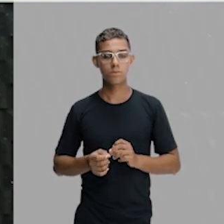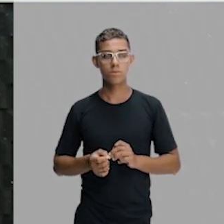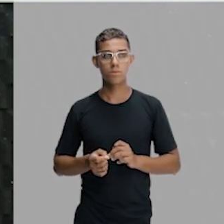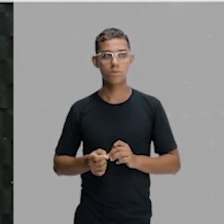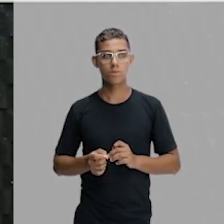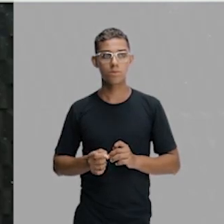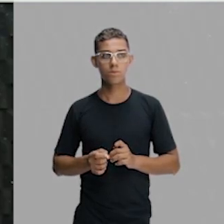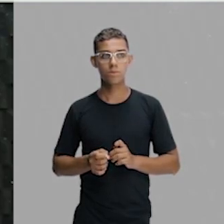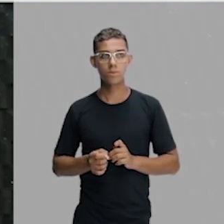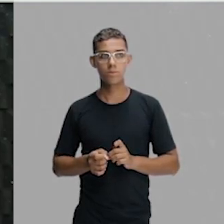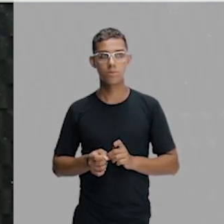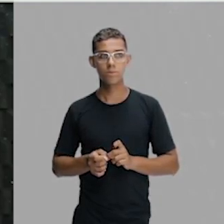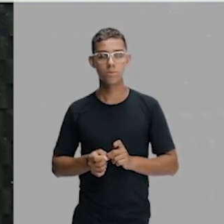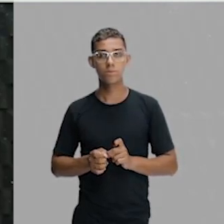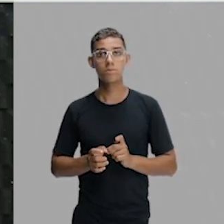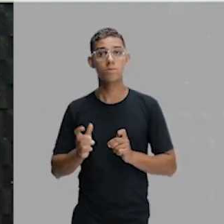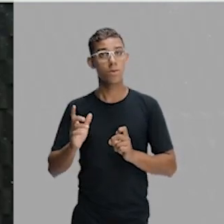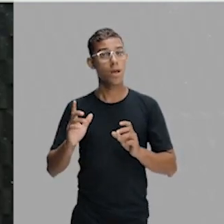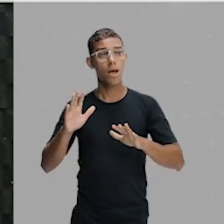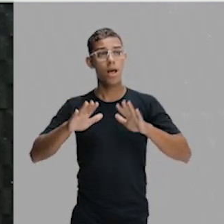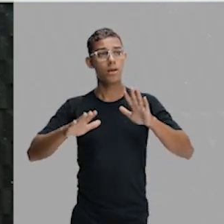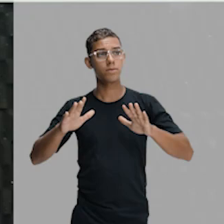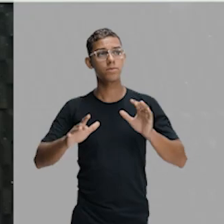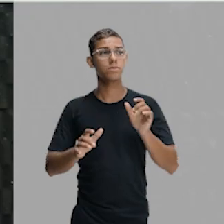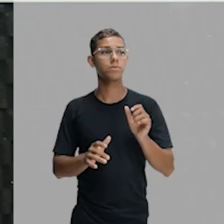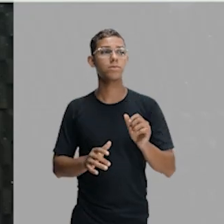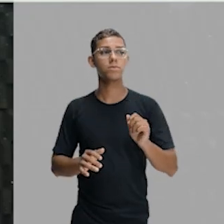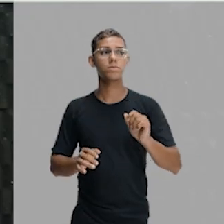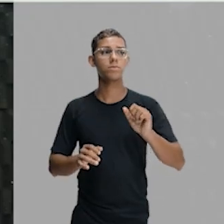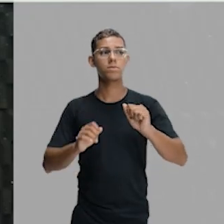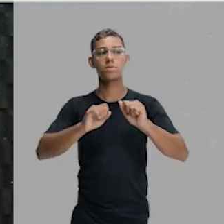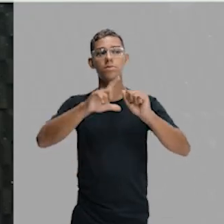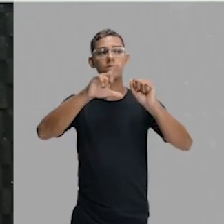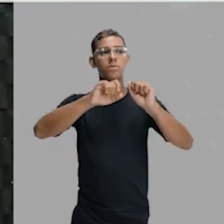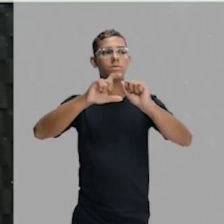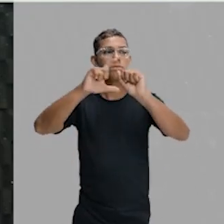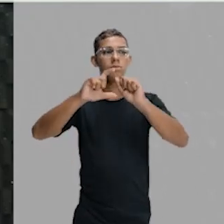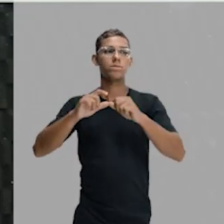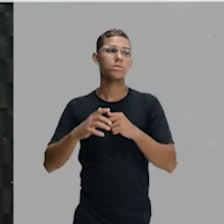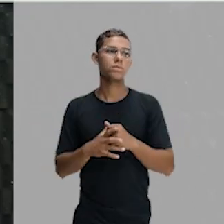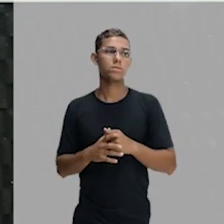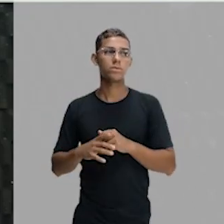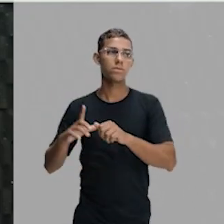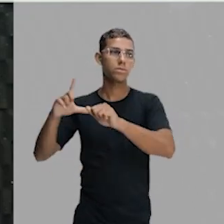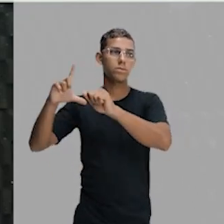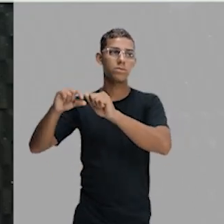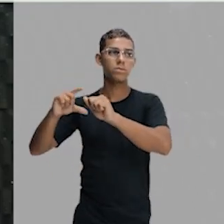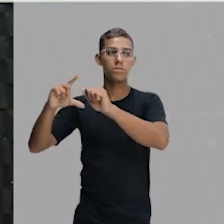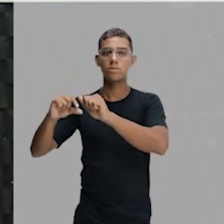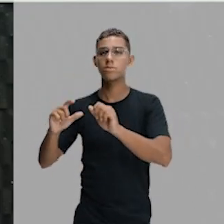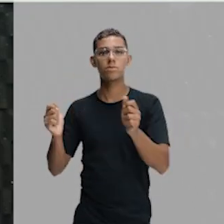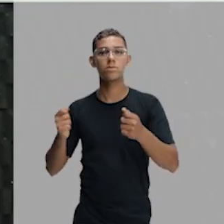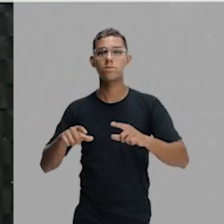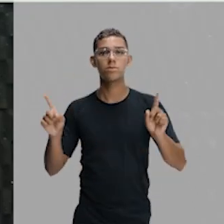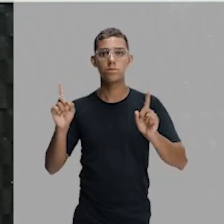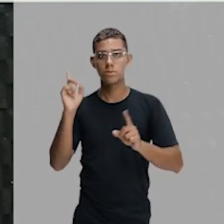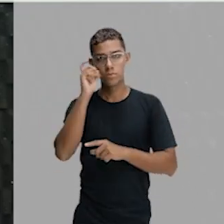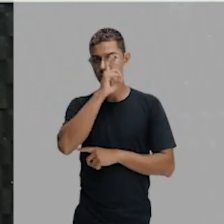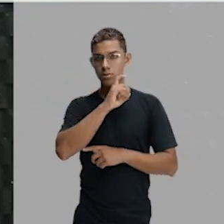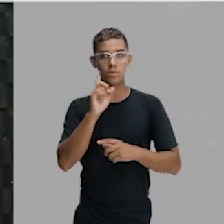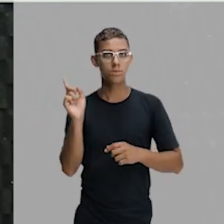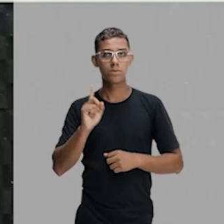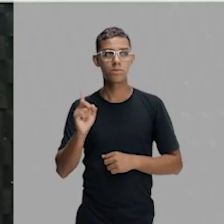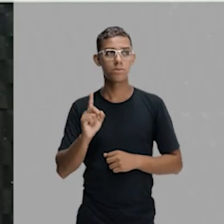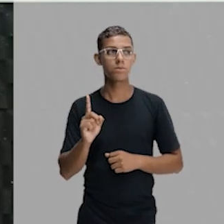Então, dificilmente, pessoal, eu vou ficar dizendo, isso aqui é azão, azão. Ou não, aqui é azinho, azinho. Eu simplesmente